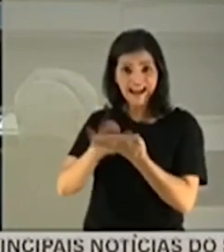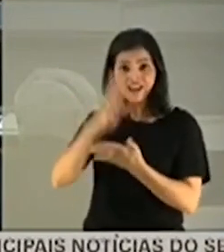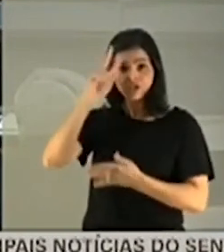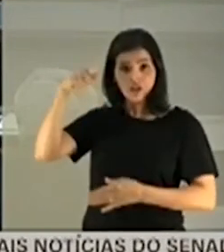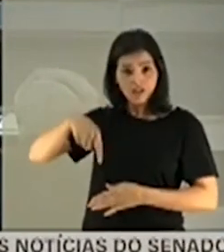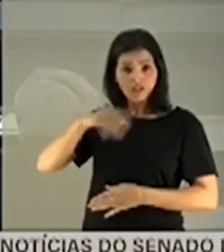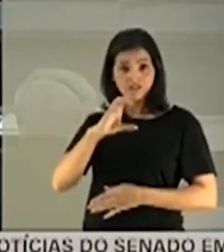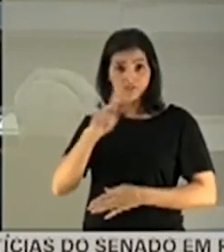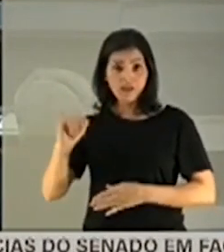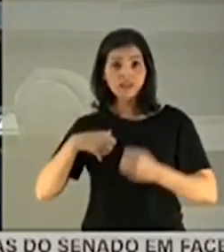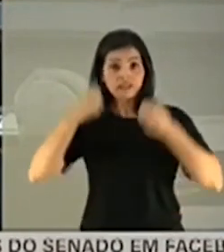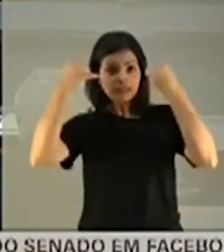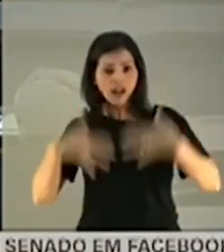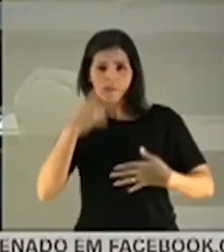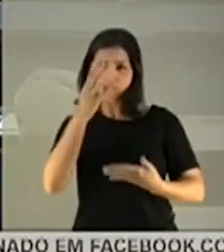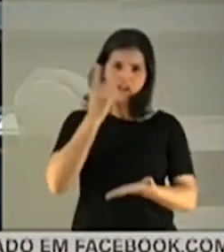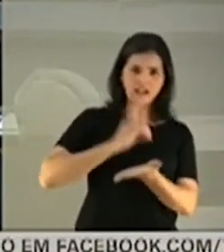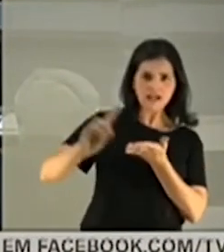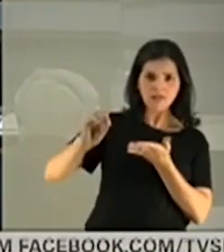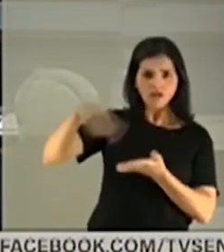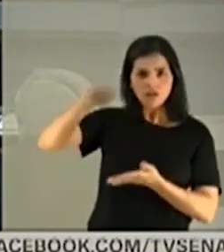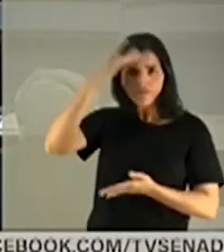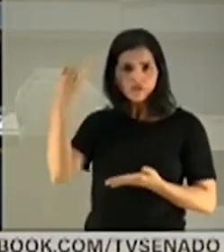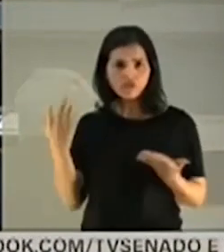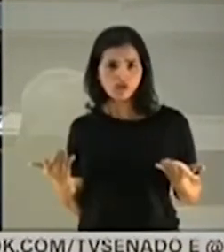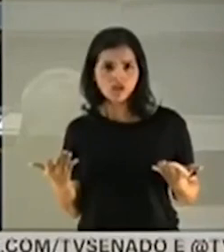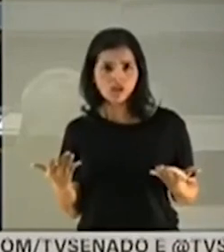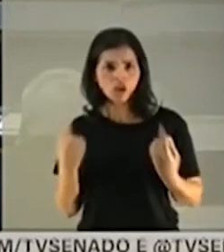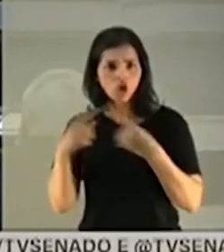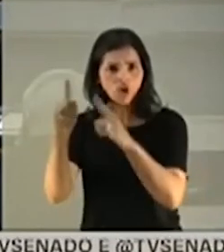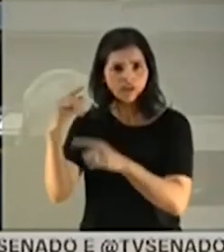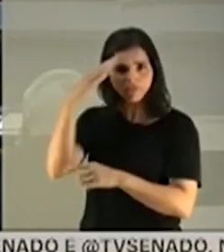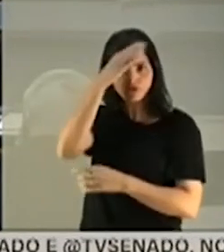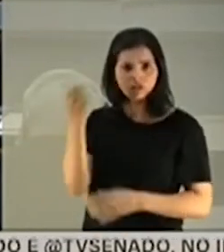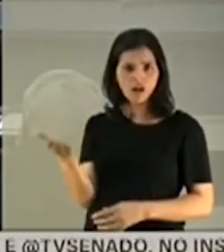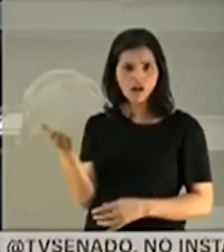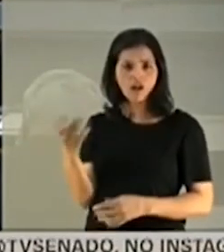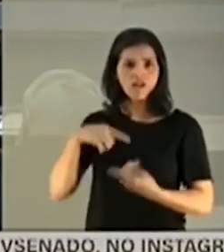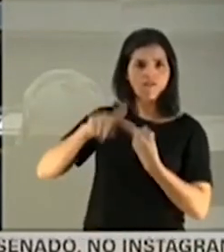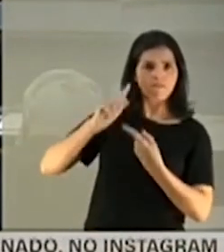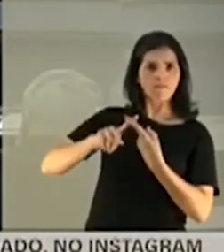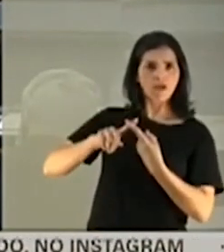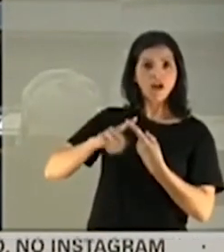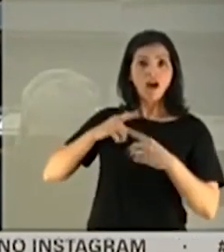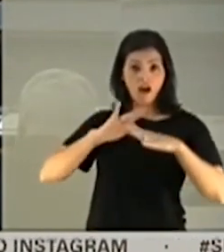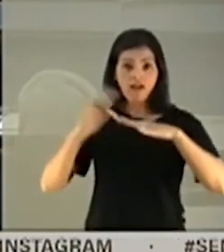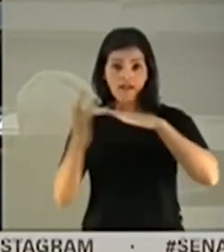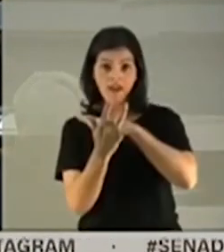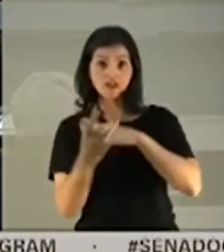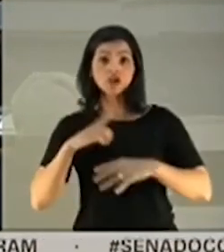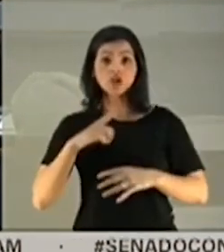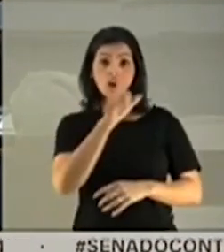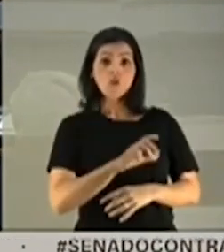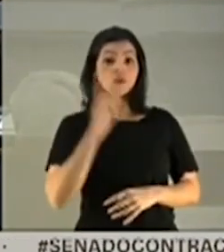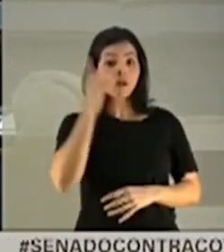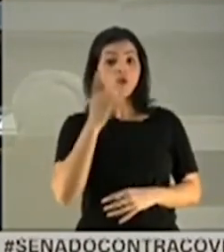para esclarecer. Viramos inimigo daqueles que acreditam que estamos indo contra o presidente. Estamos sendo ameaçados nas minhas redes sociais. Teve até um deputado que